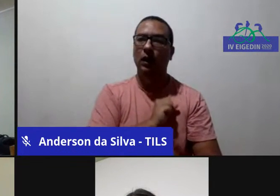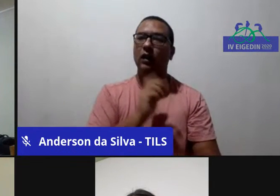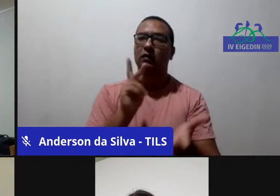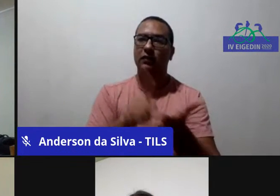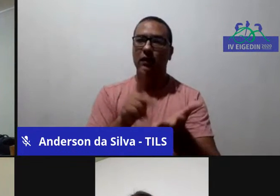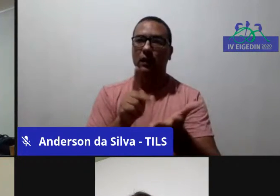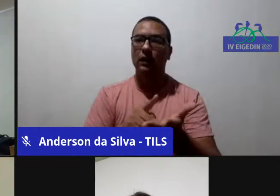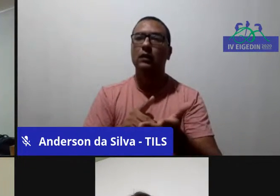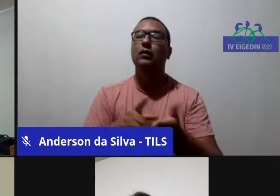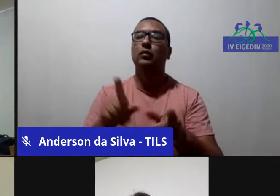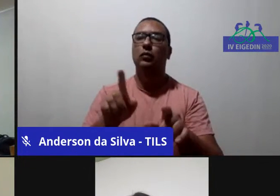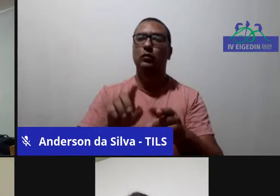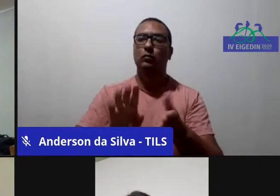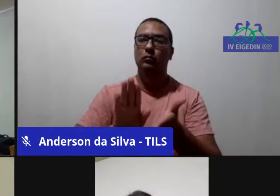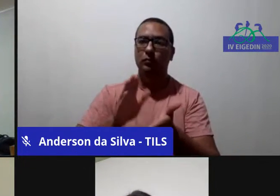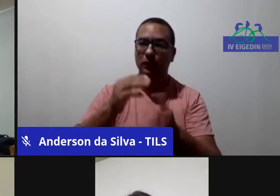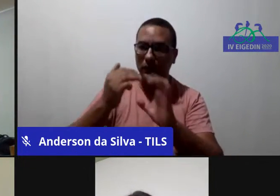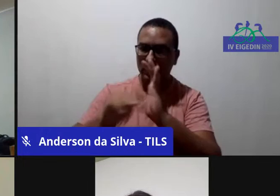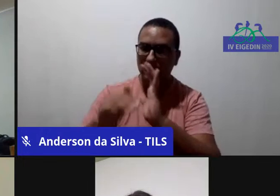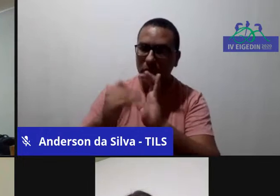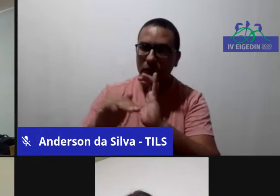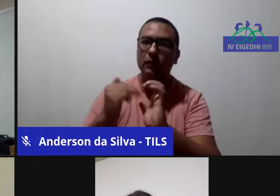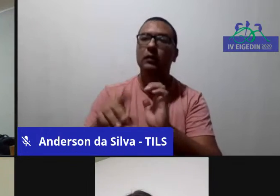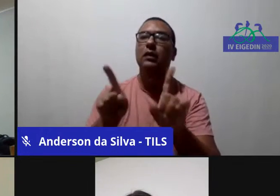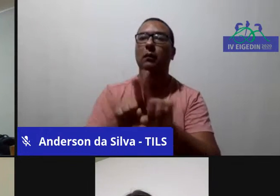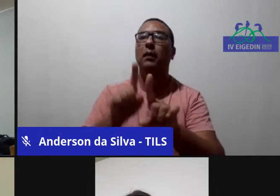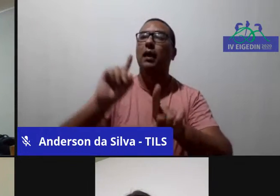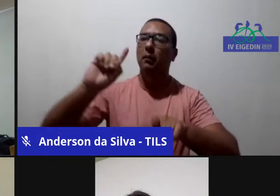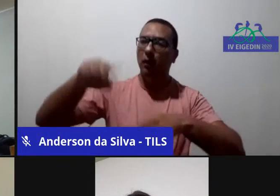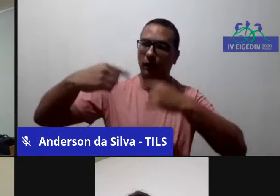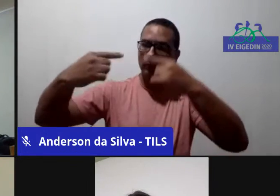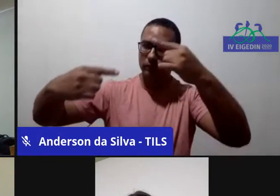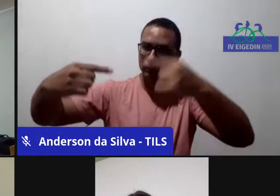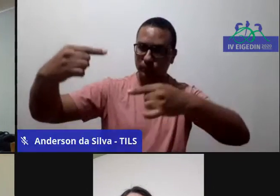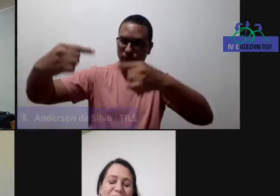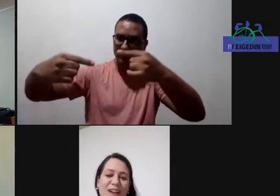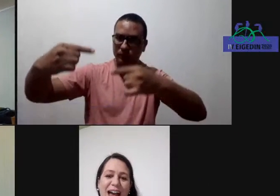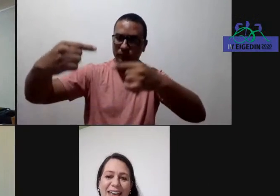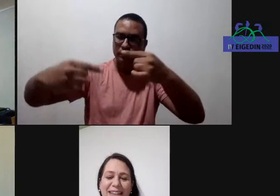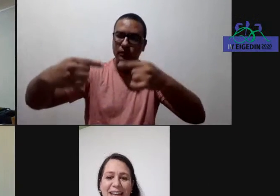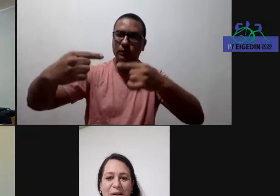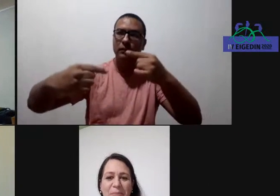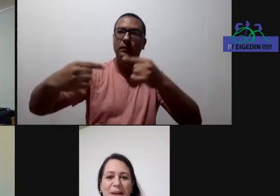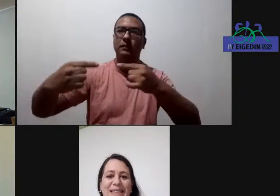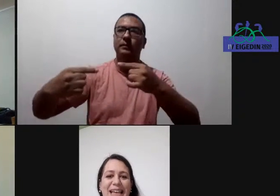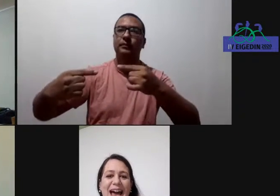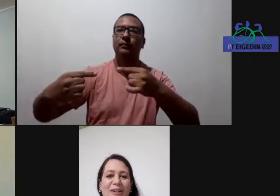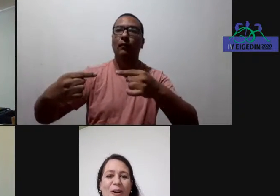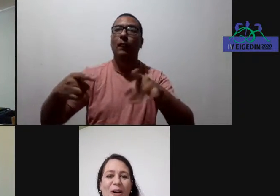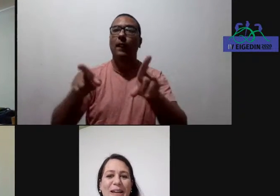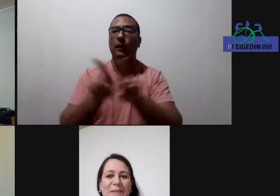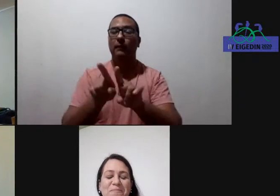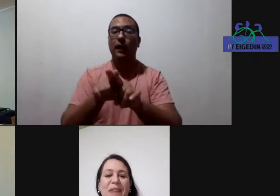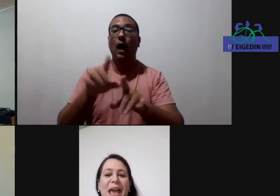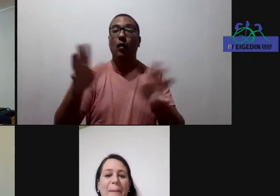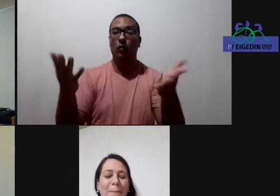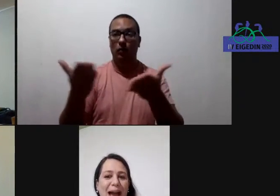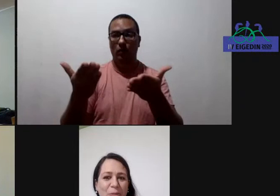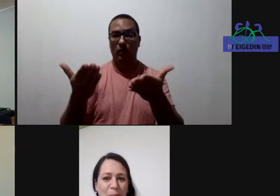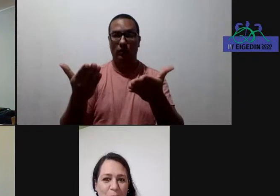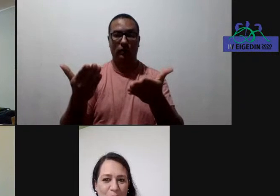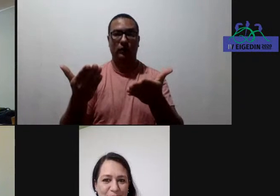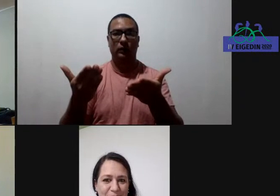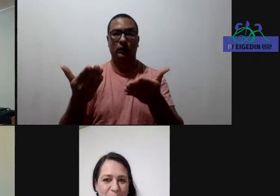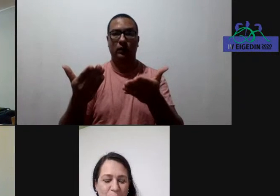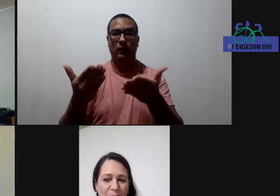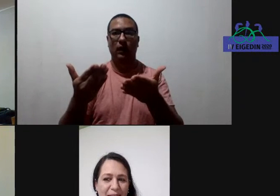chat, né, para a gente discutir depois. A gente vai, então, passar agora para